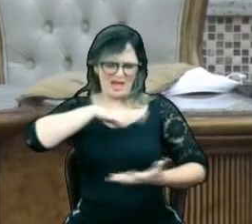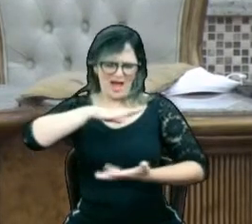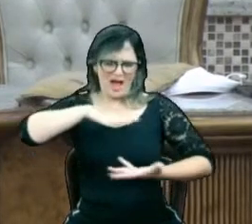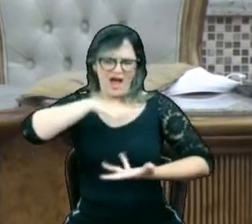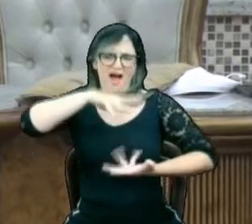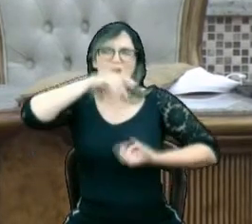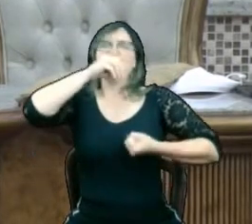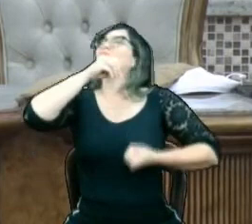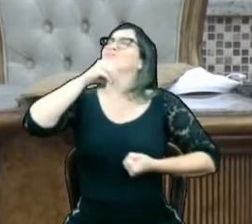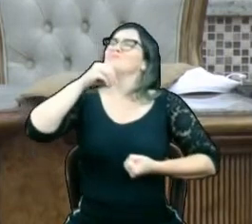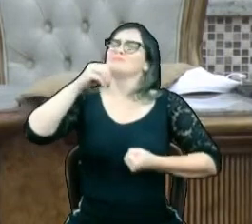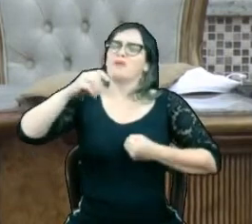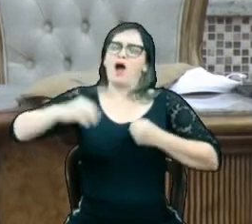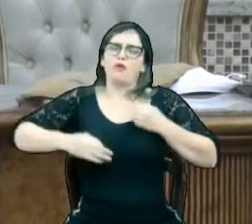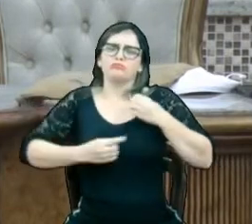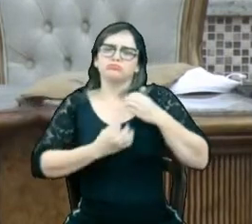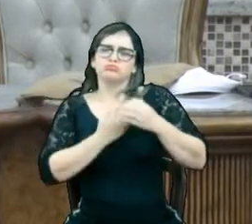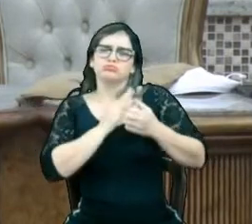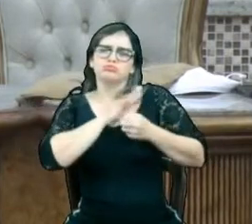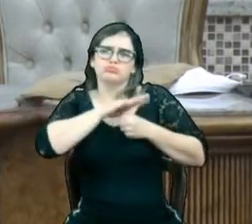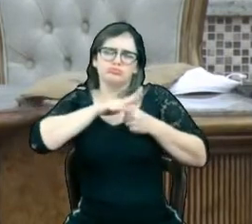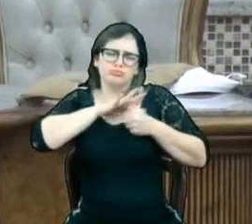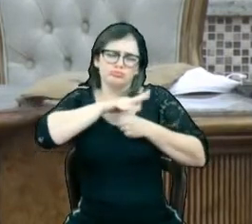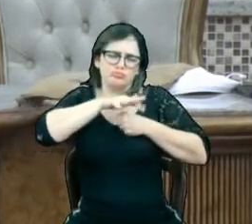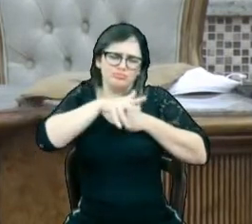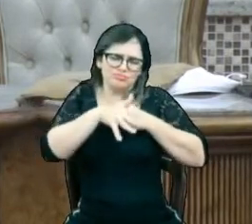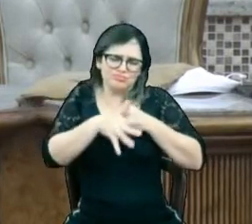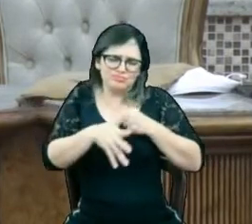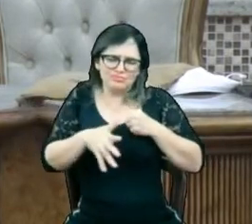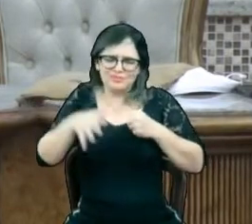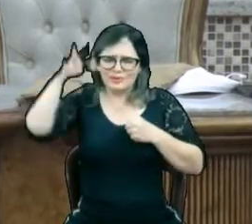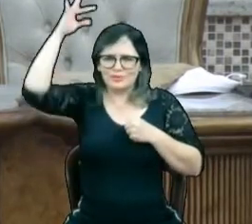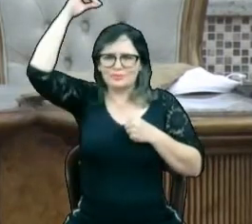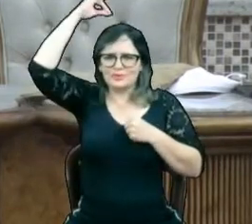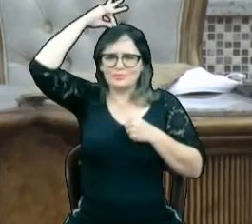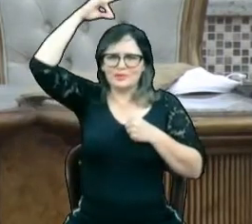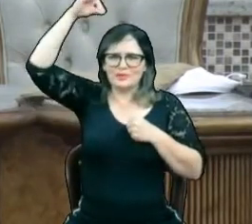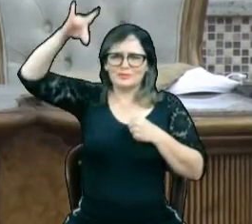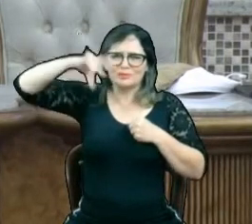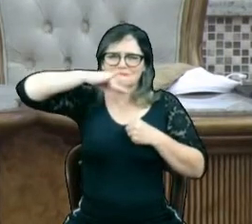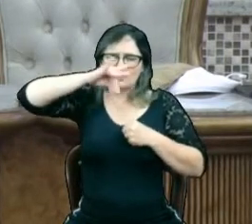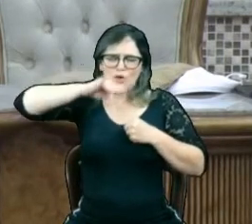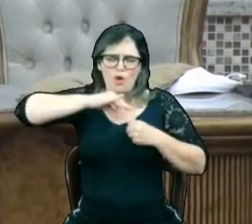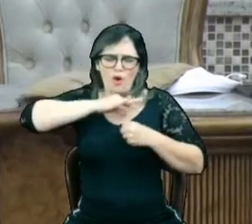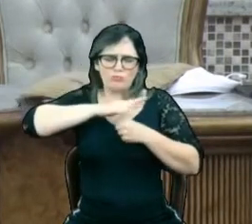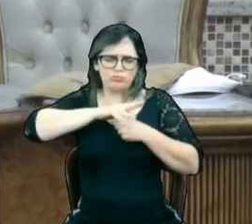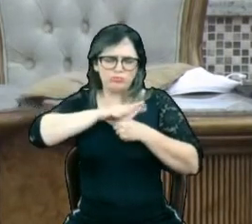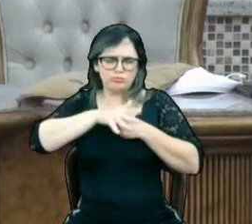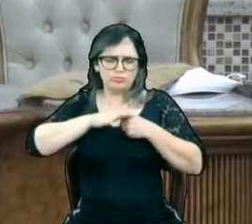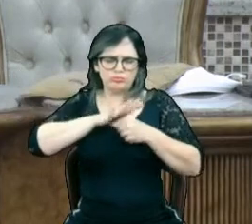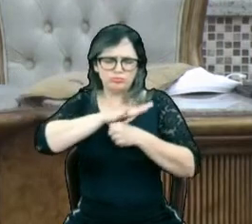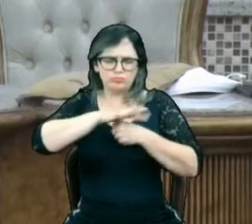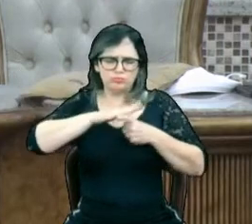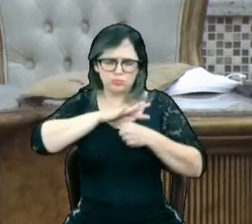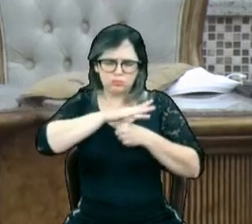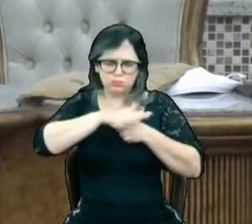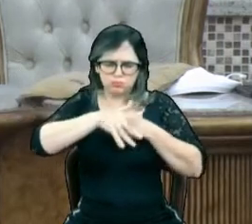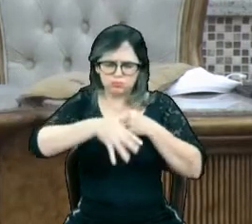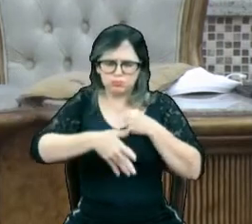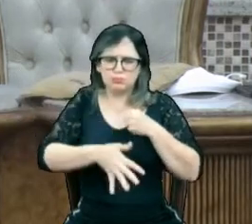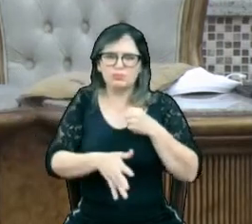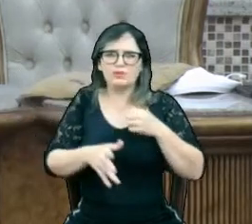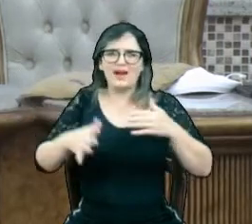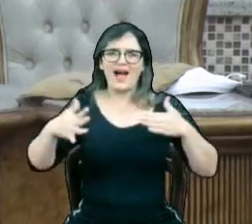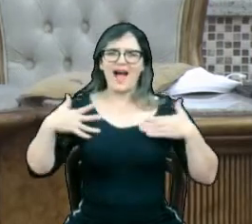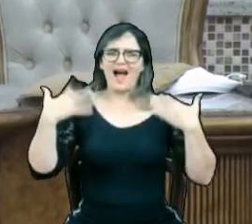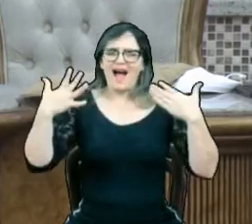você pode falar algumas palavras em mistério com o Senhor faça isso agora em nome de Jesus esses minutos